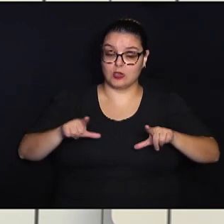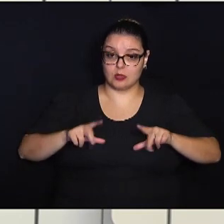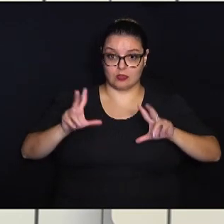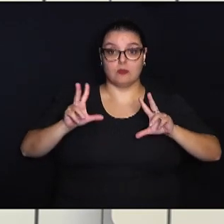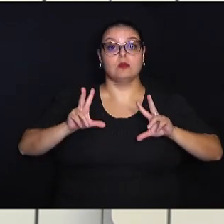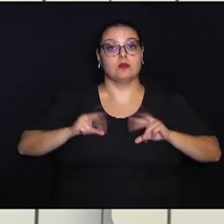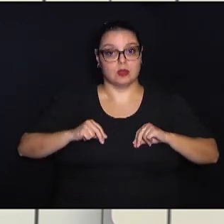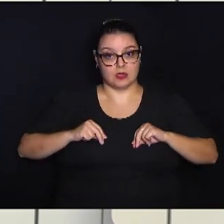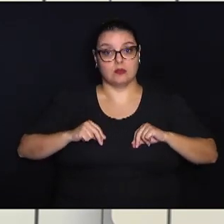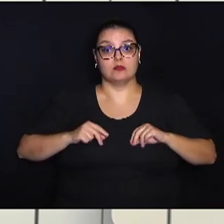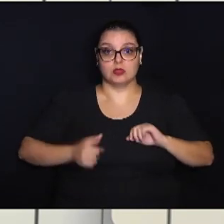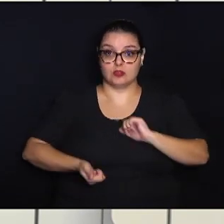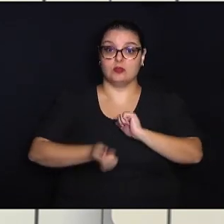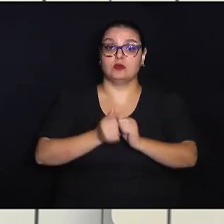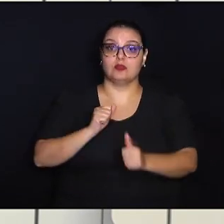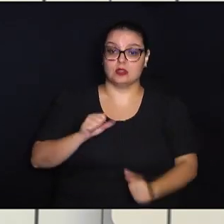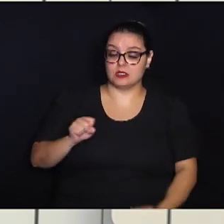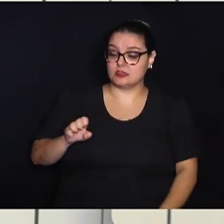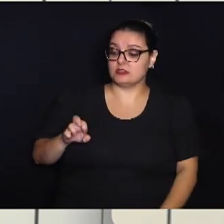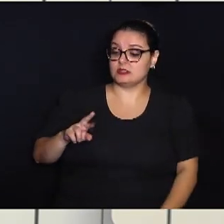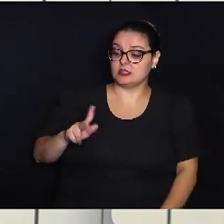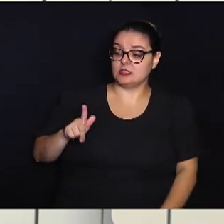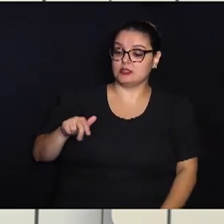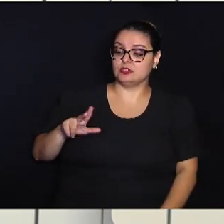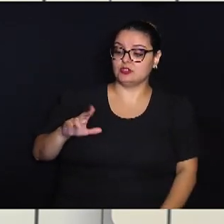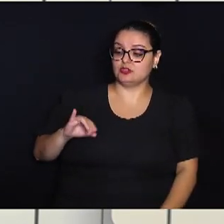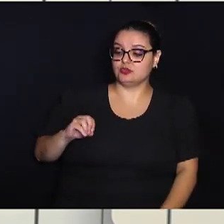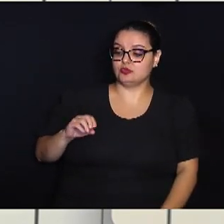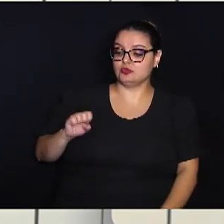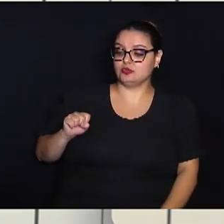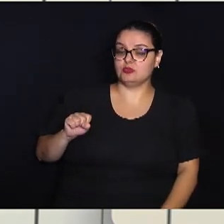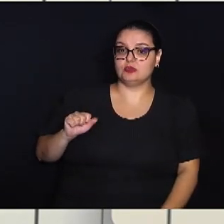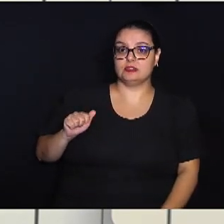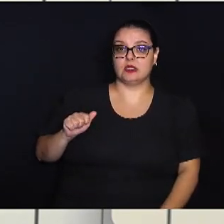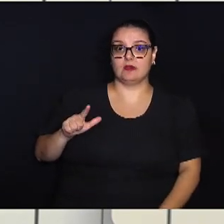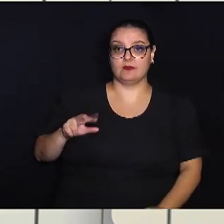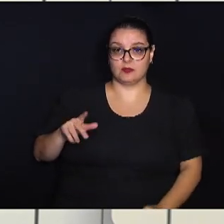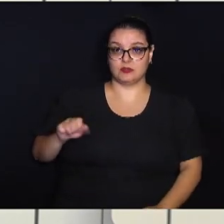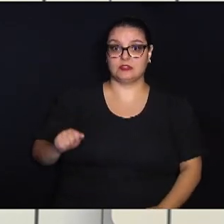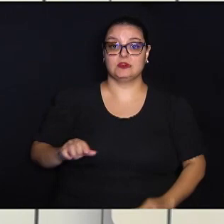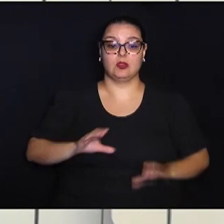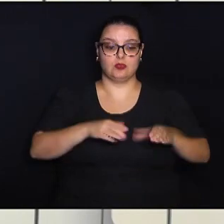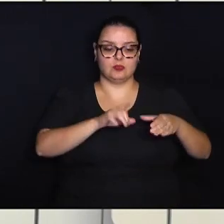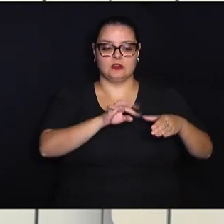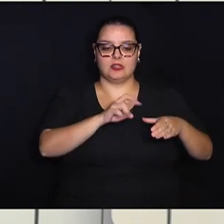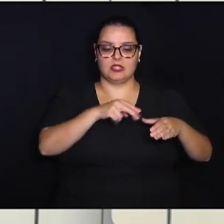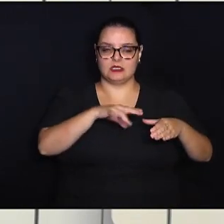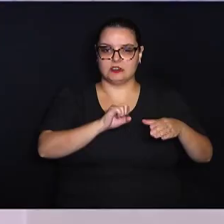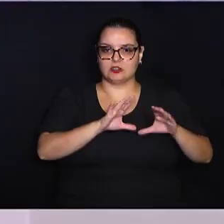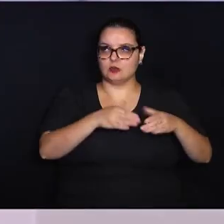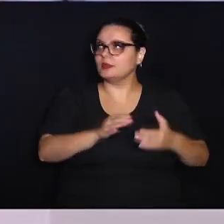mérito esportivo Sérgio José Salvucci ao Tênis Clube de Campinas.